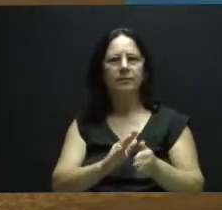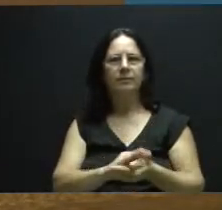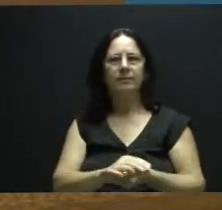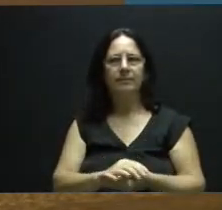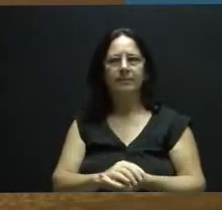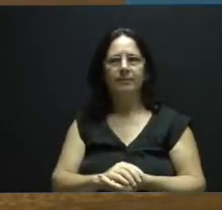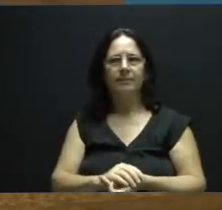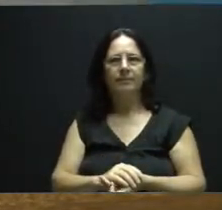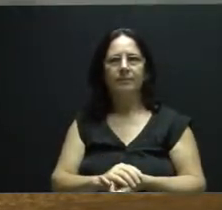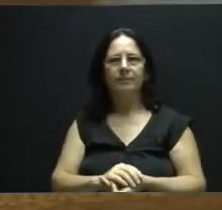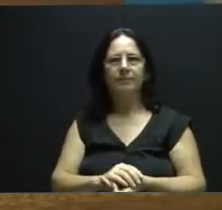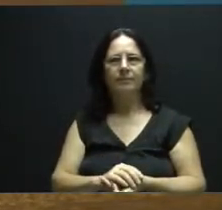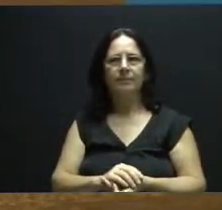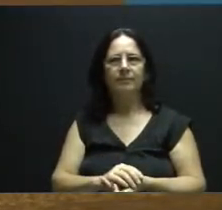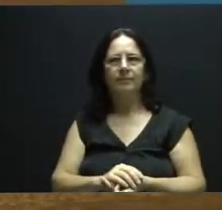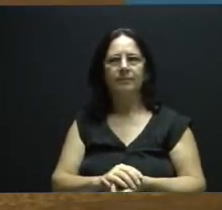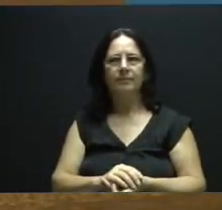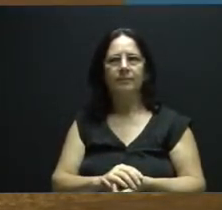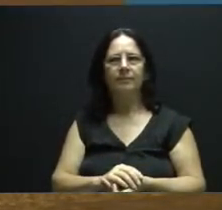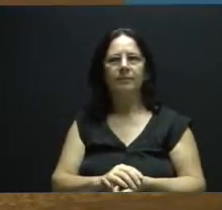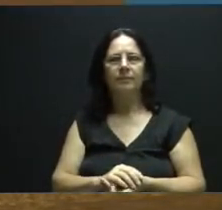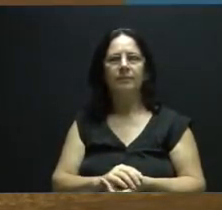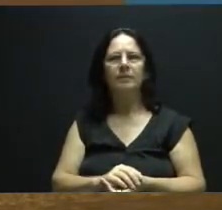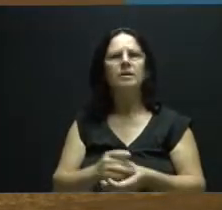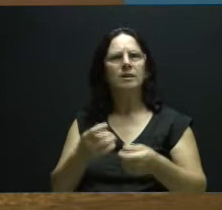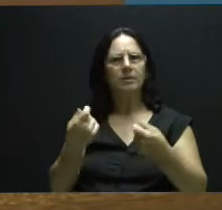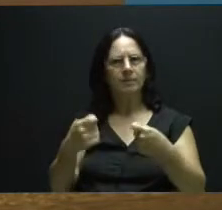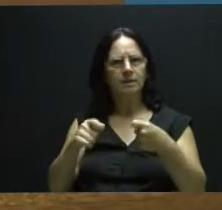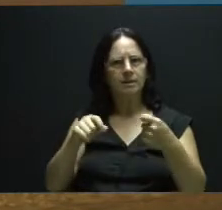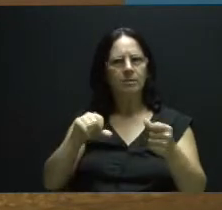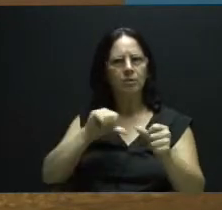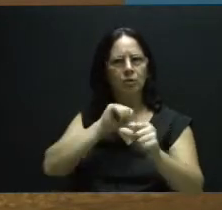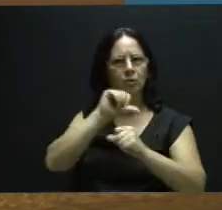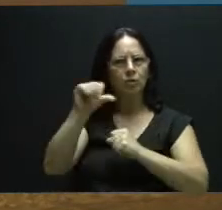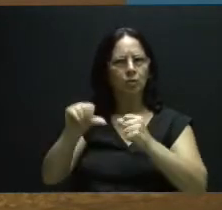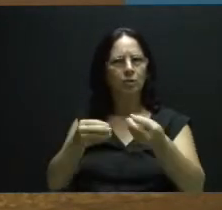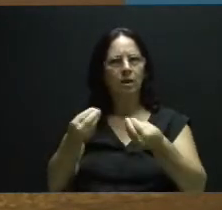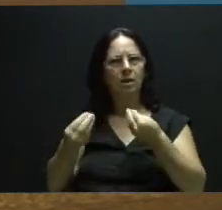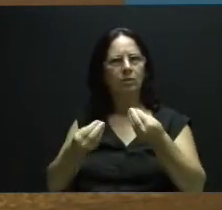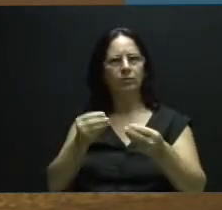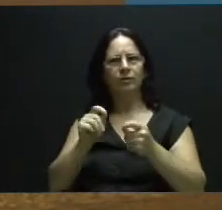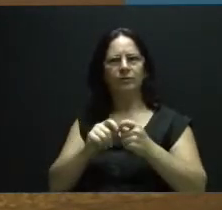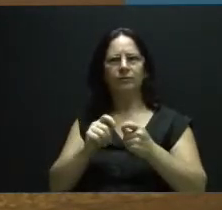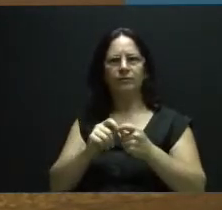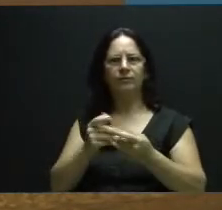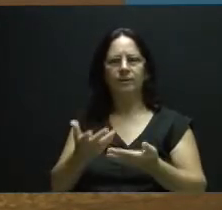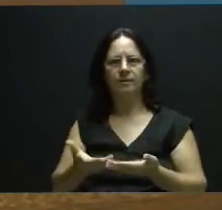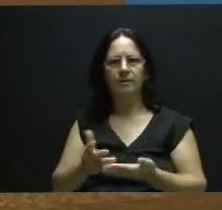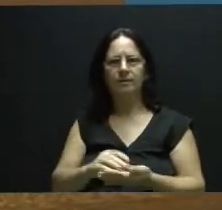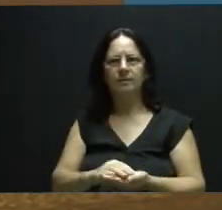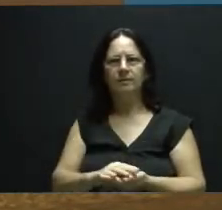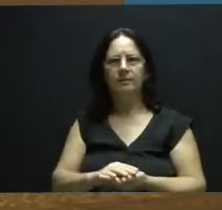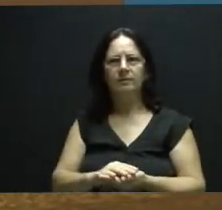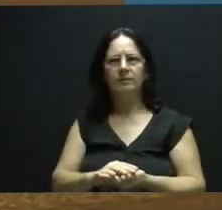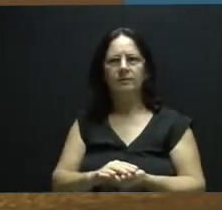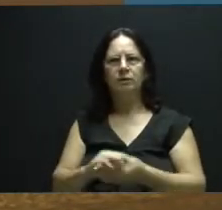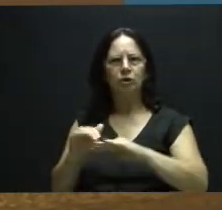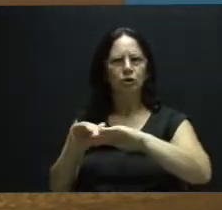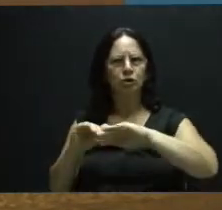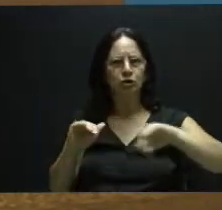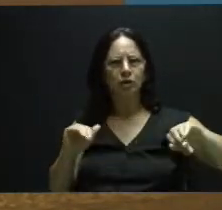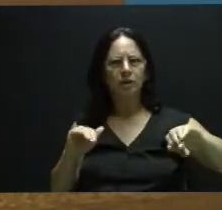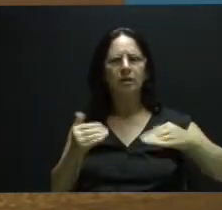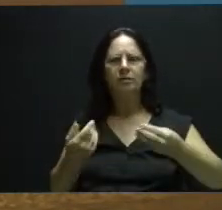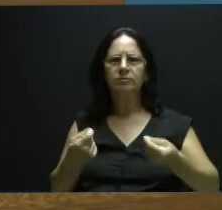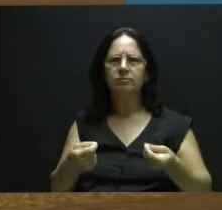realidade então tá na hora de mudar a tática do jogo com o pet pode sim tira se não